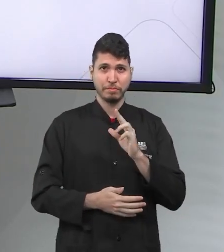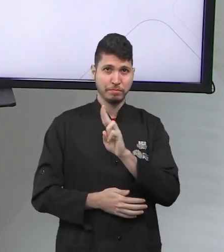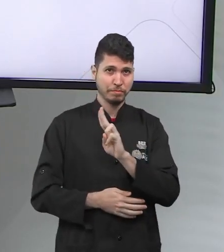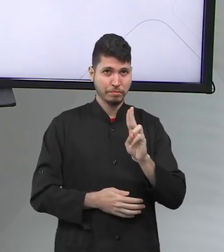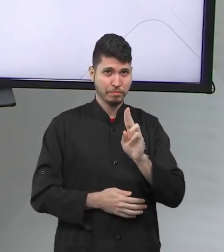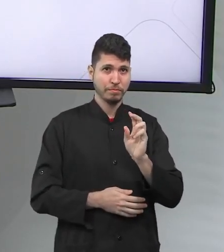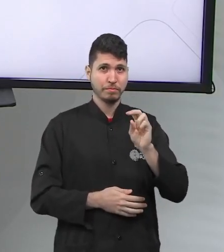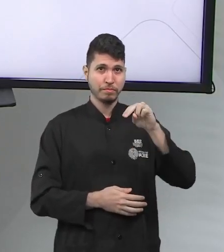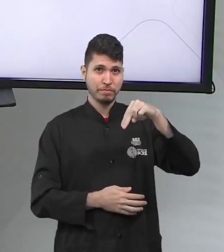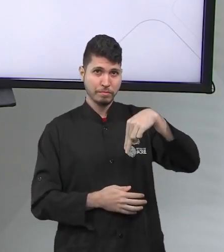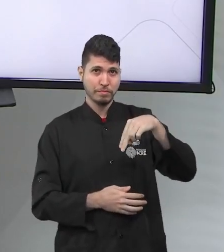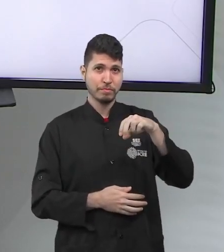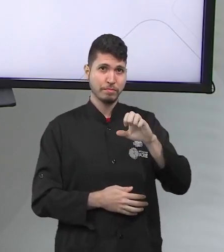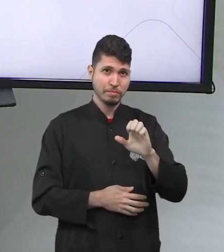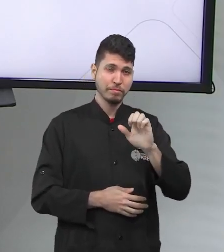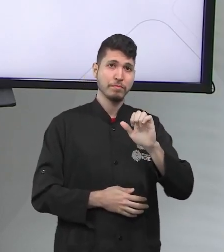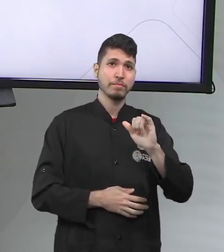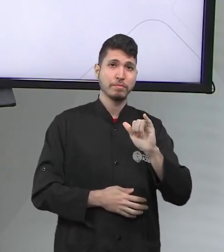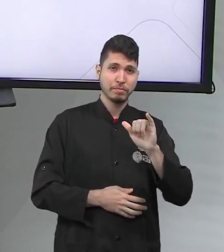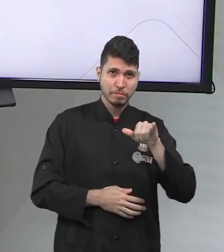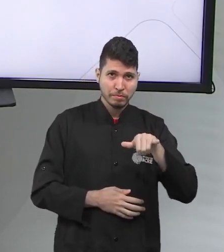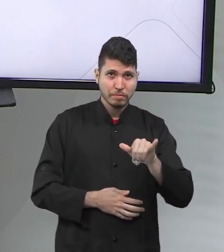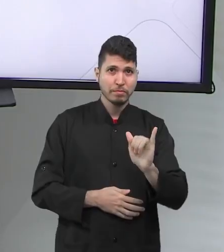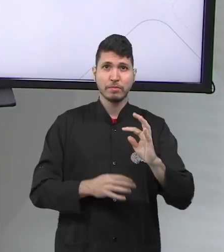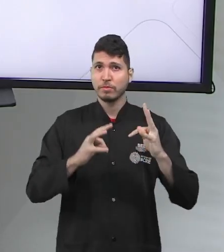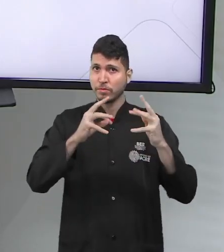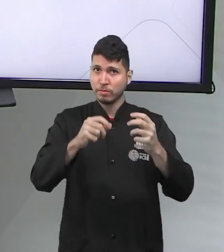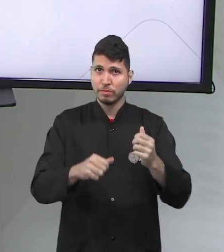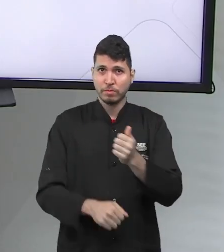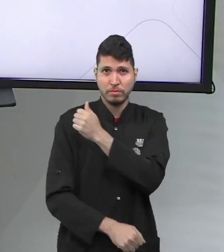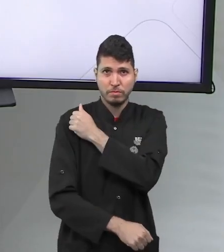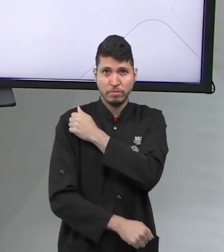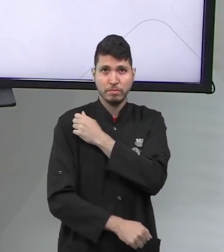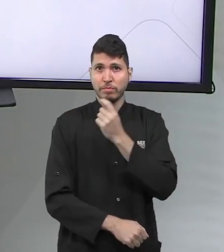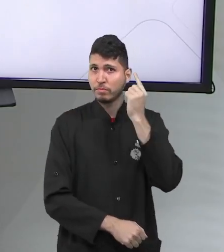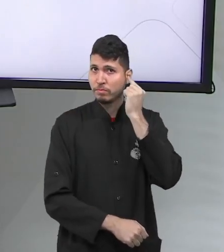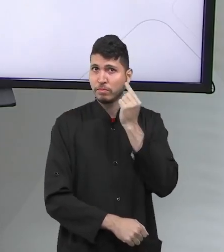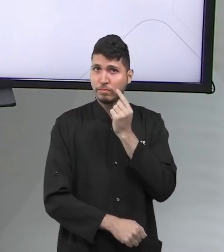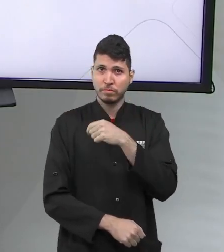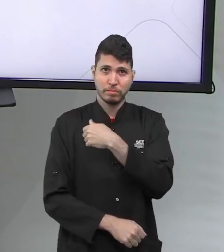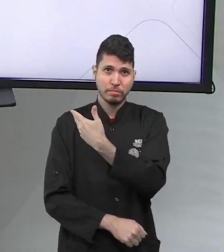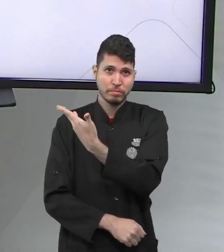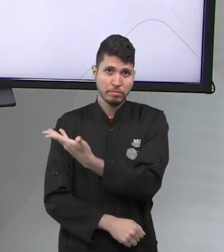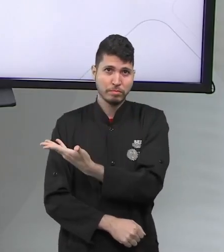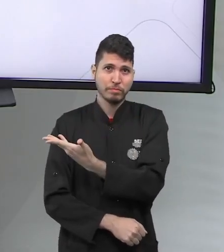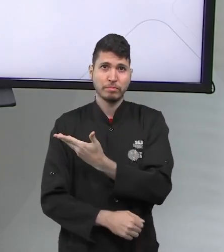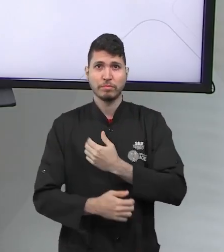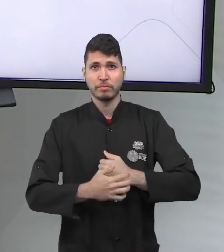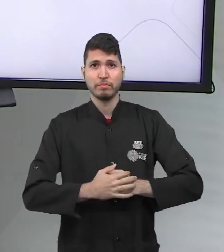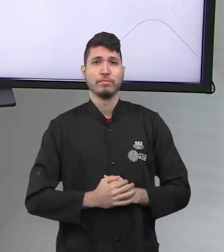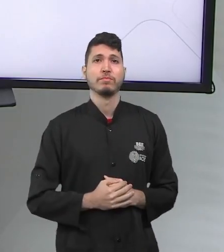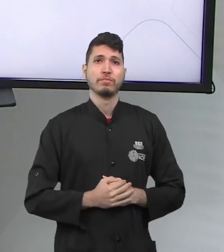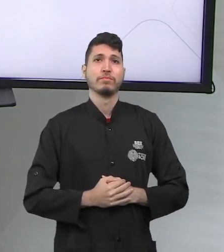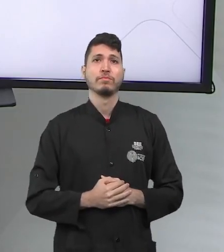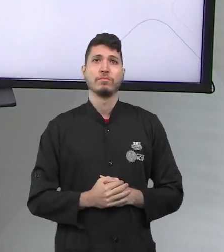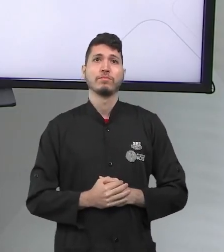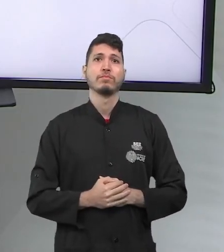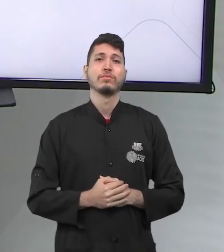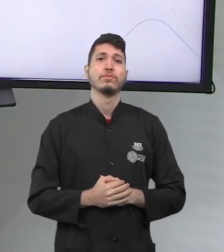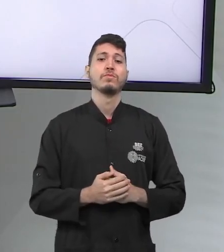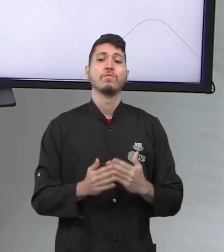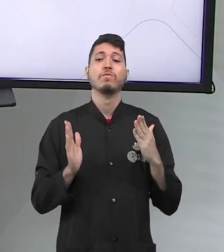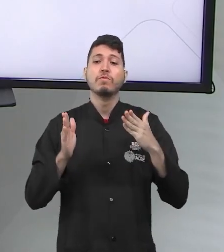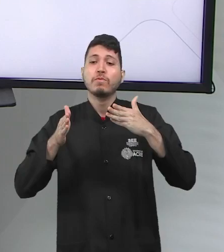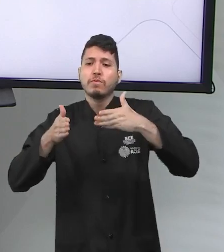Ney Araújo e para todos os alunos surdos este é o meu sinal. Qual o objeto de conhecimento que